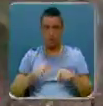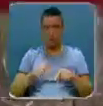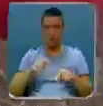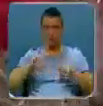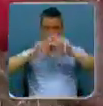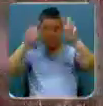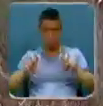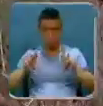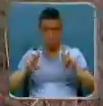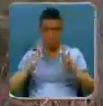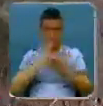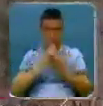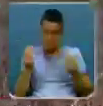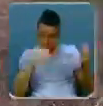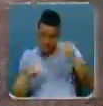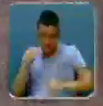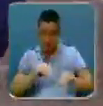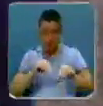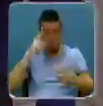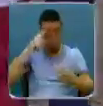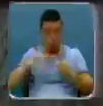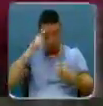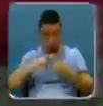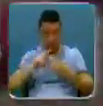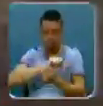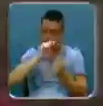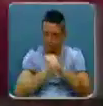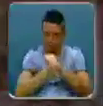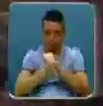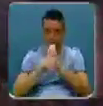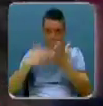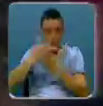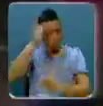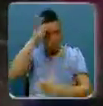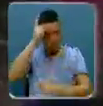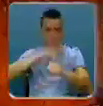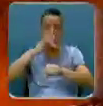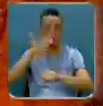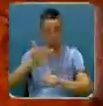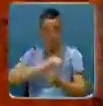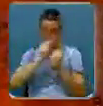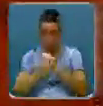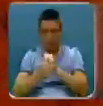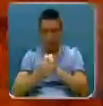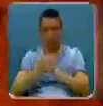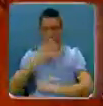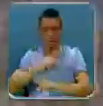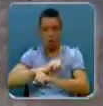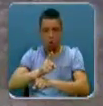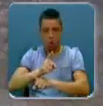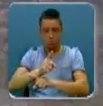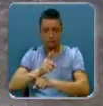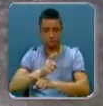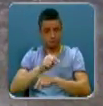O diploma ainda está a ser ultimado e tem como grande objetivo regularizar a carreira dos bombeiros profissionais. Pretendem desde logo ficar